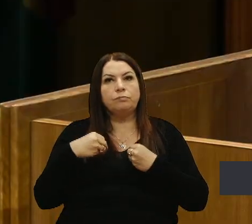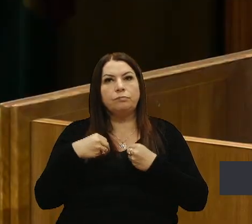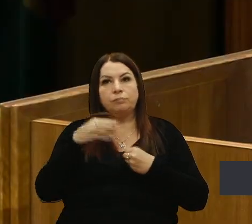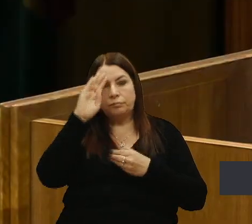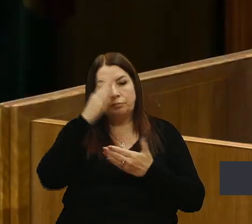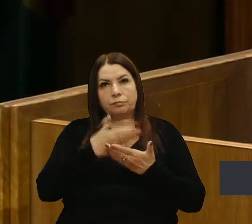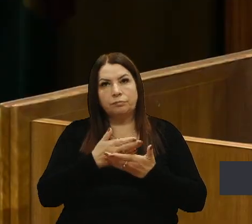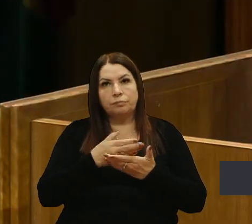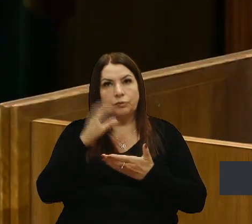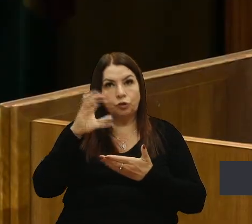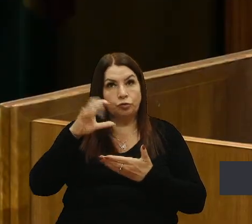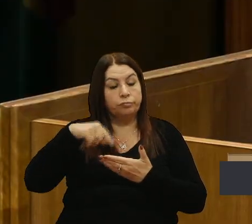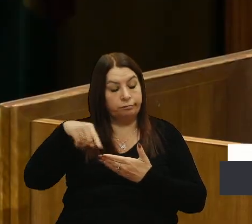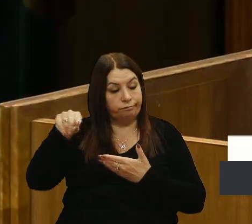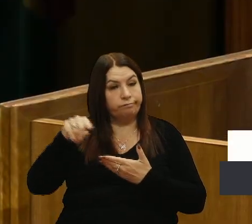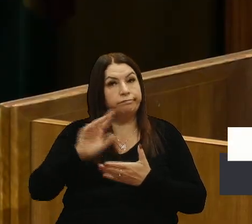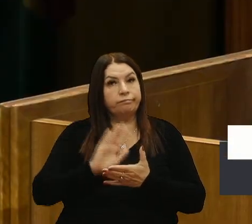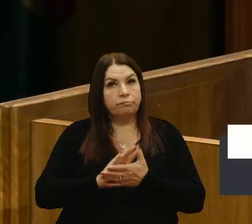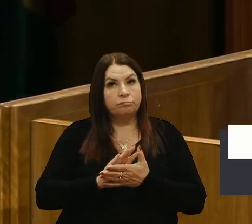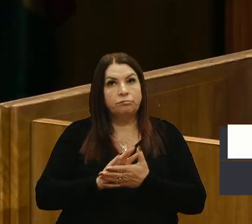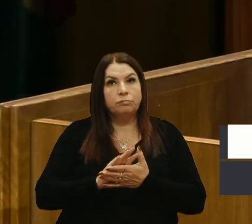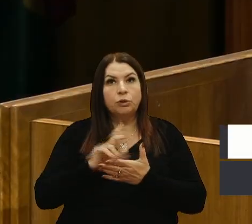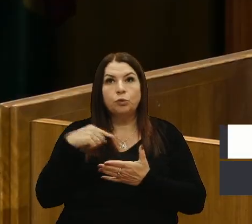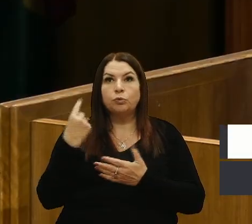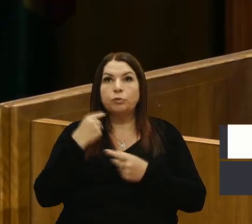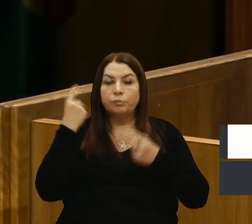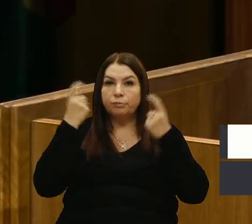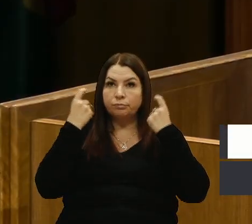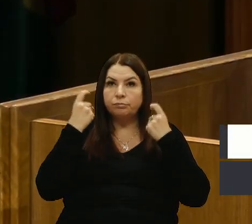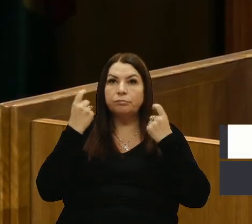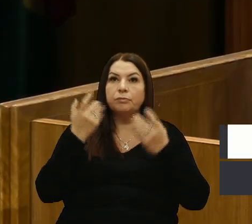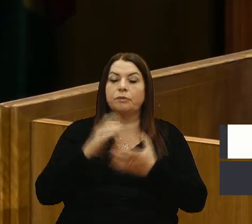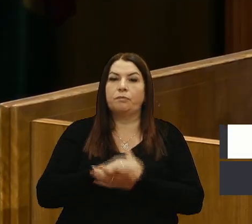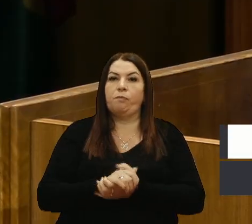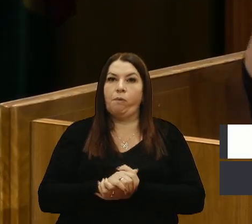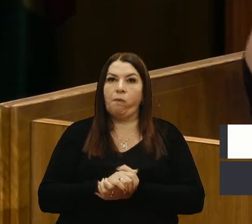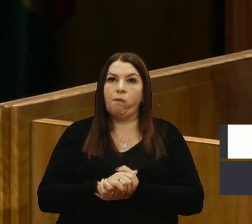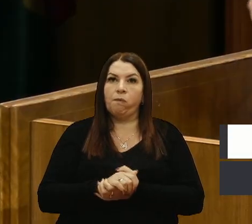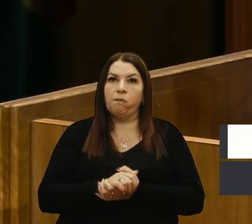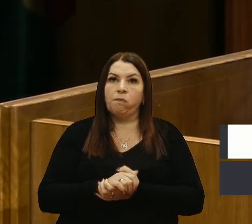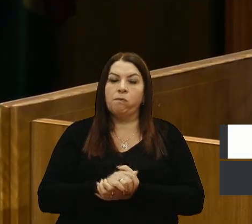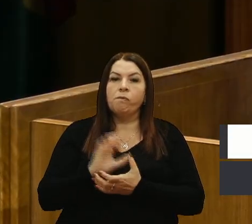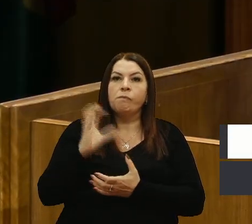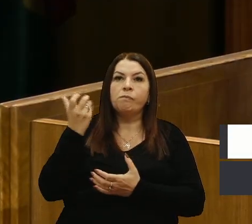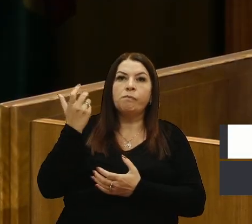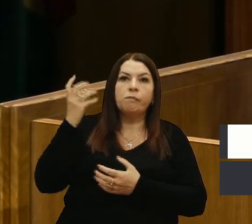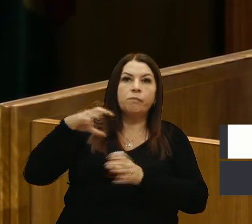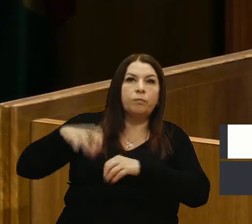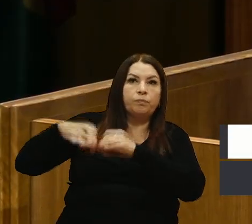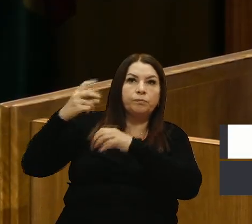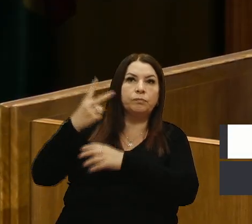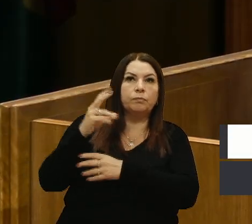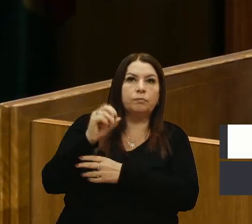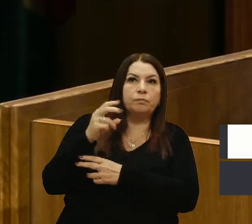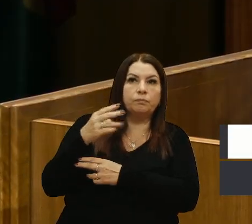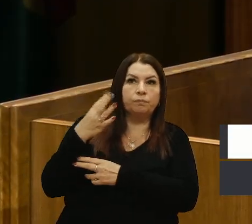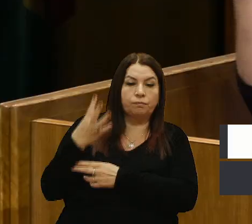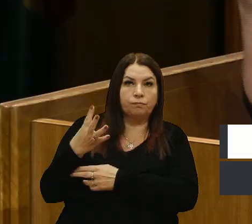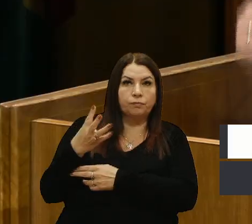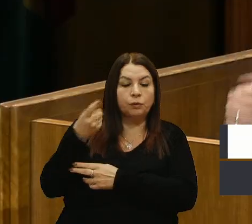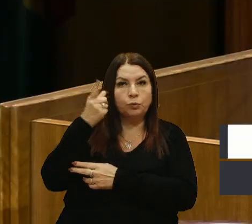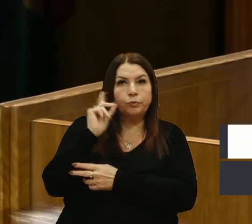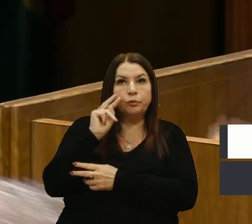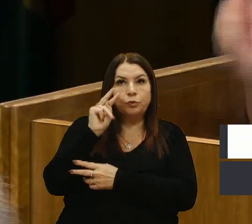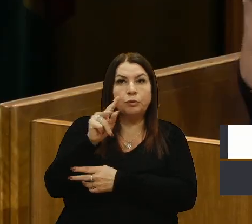Acreditamos sim, vem chuva ali pela frente e é nossa preocupação, né? Isso aconteceu nas enchentes de 2024 e ontem